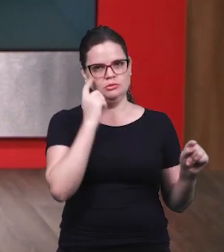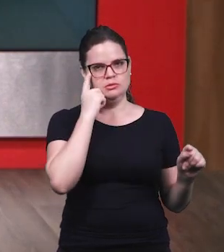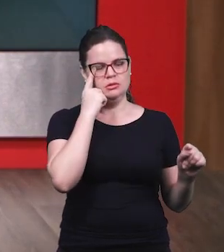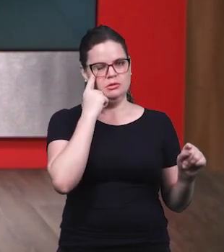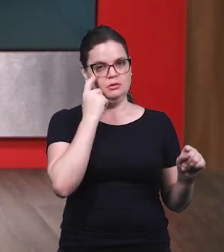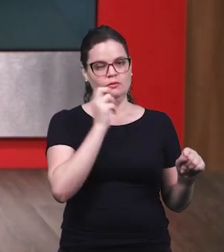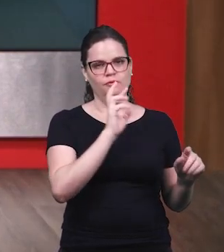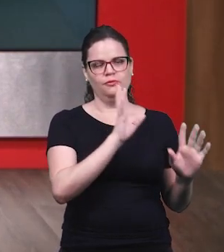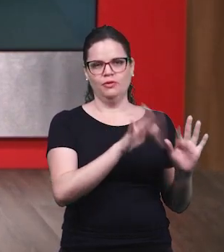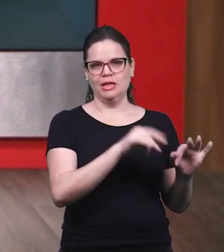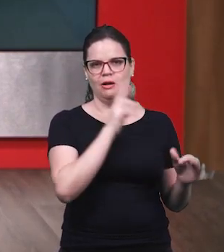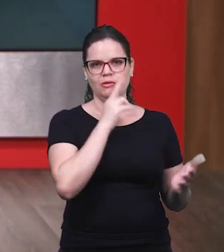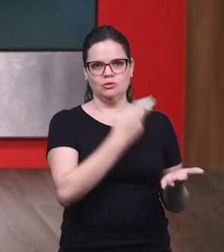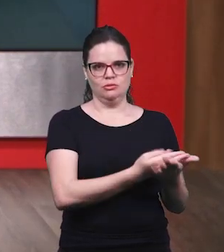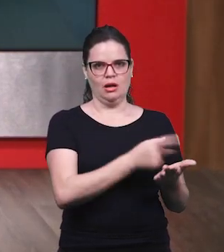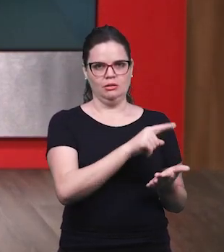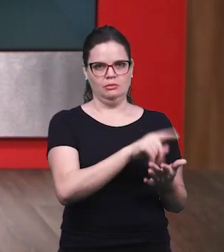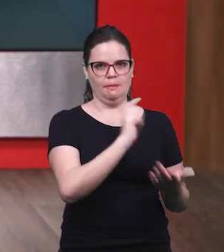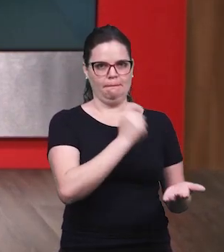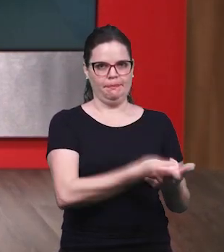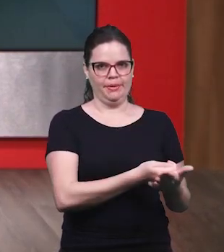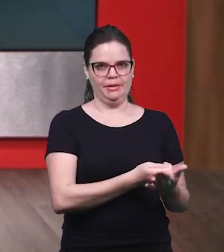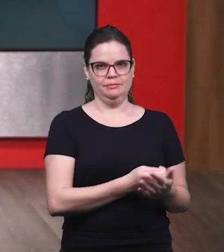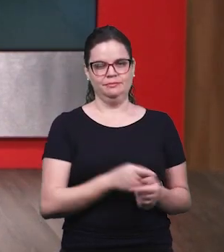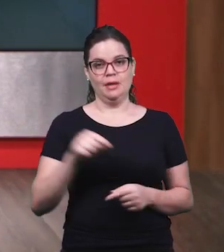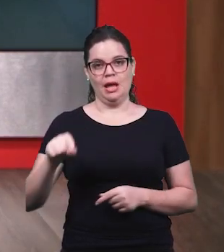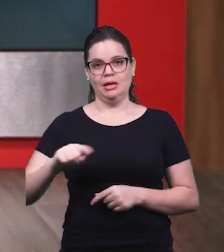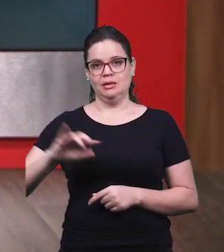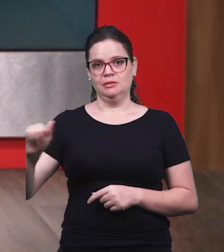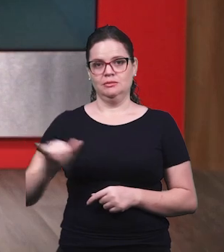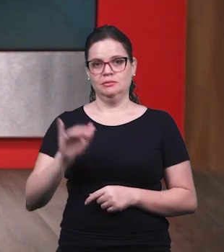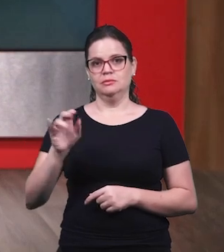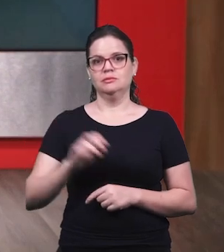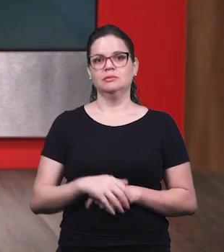5.500. Aqui, nesse caso, já deu